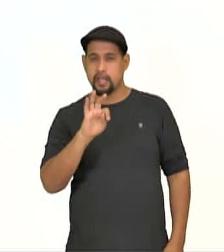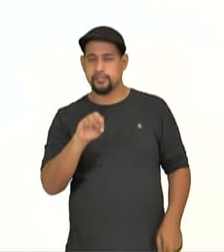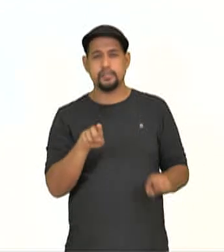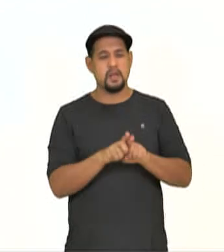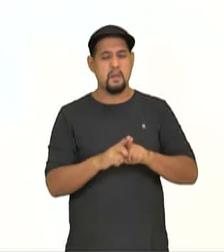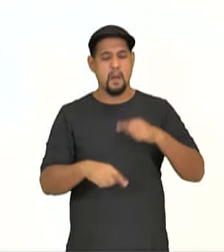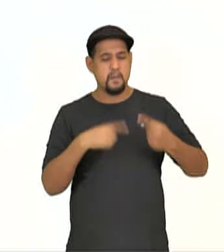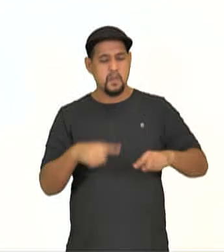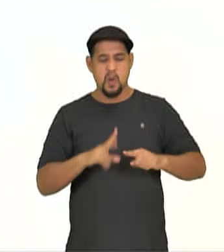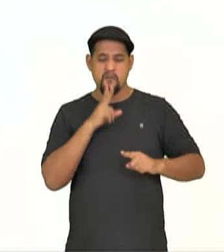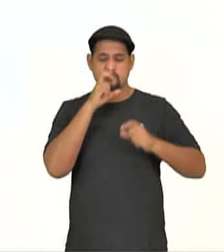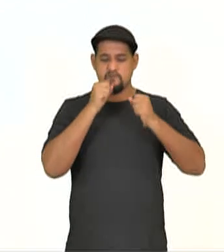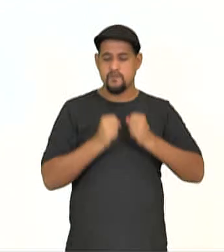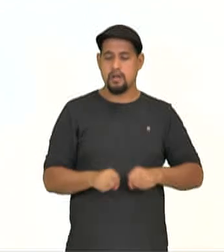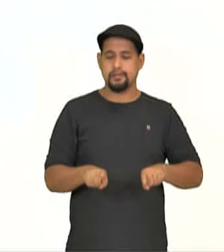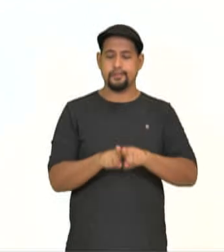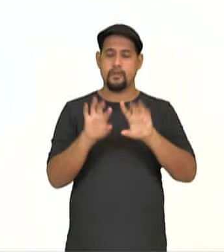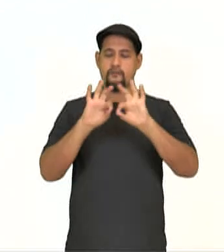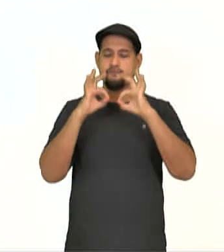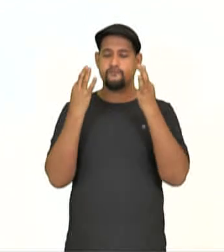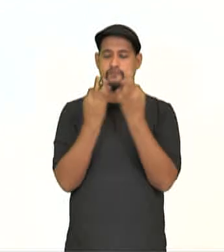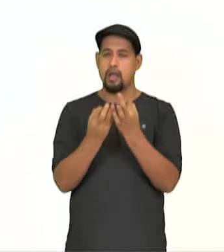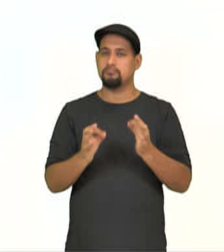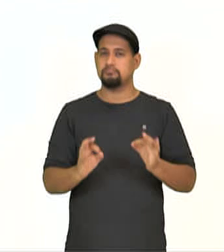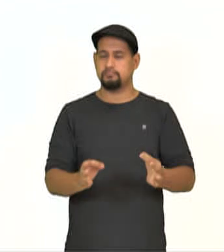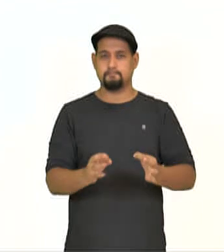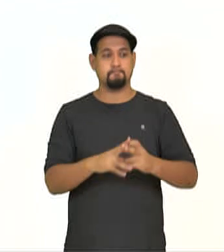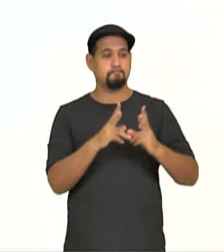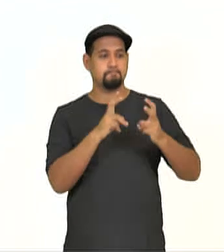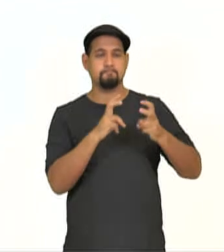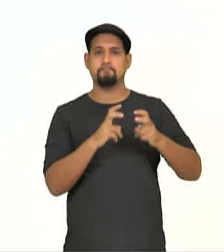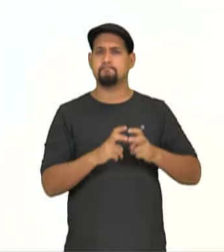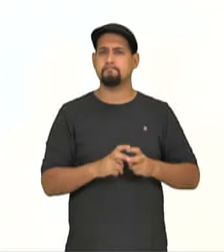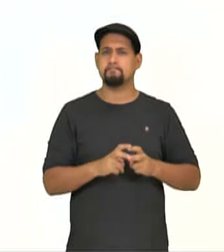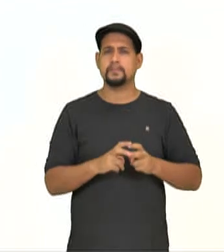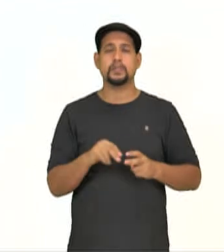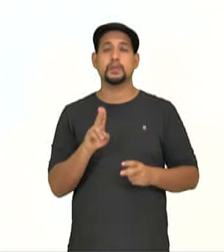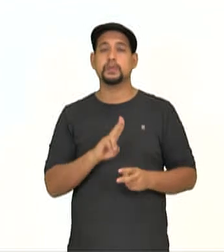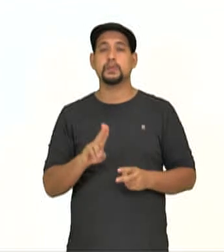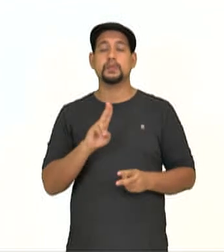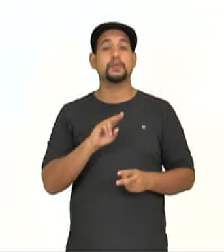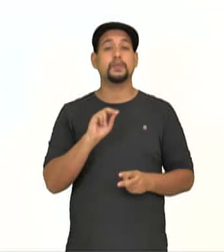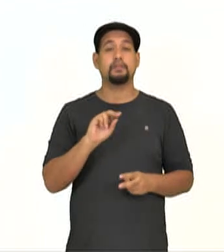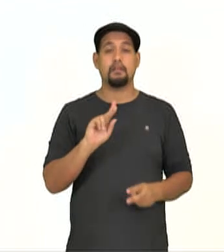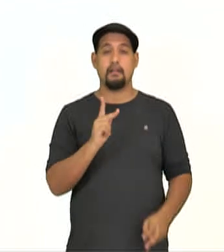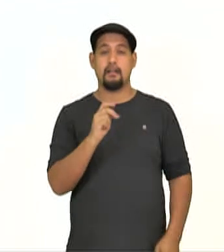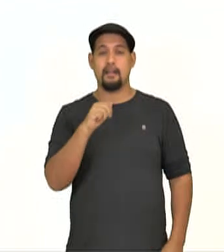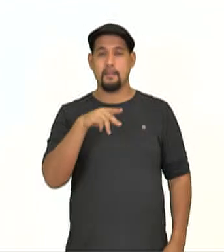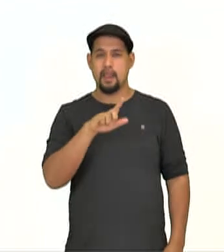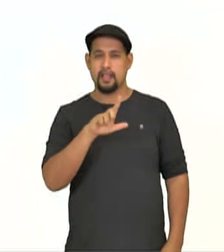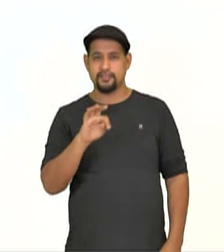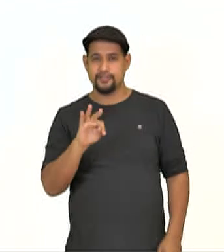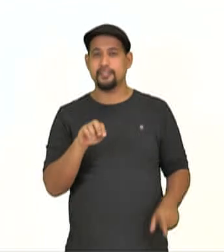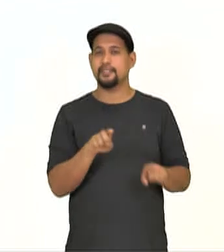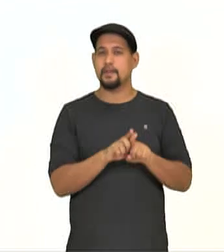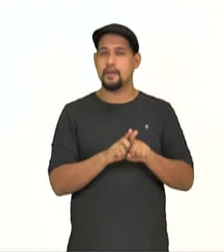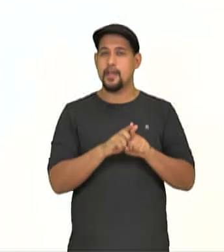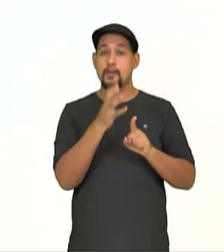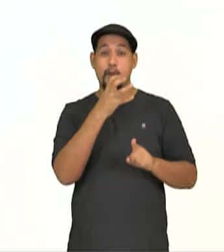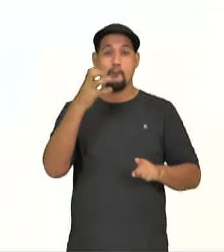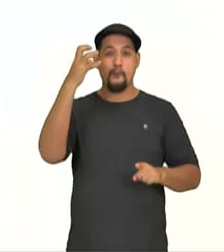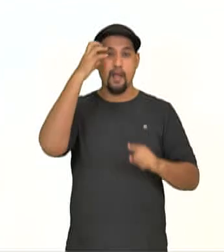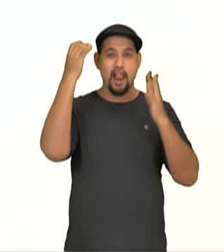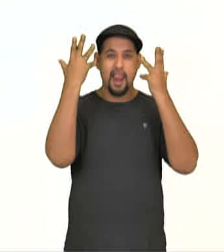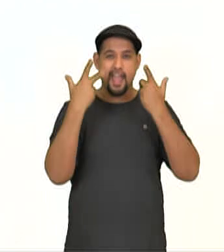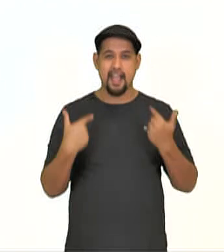e também as relações familiares. E olha que legal, inspirada em Hamlet, a animação Rei Leão, de 94